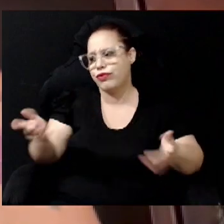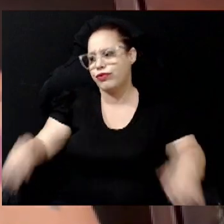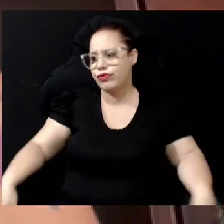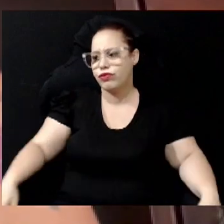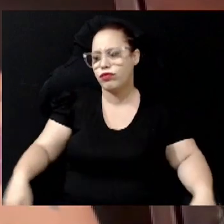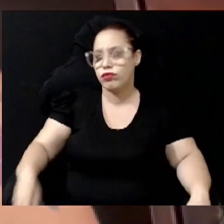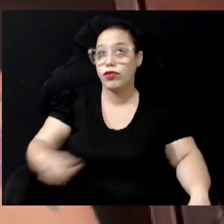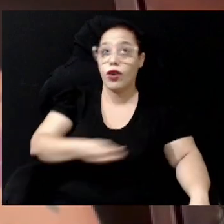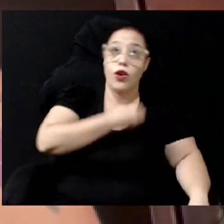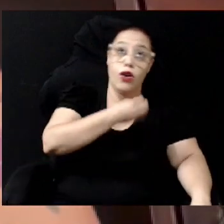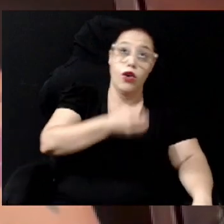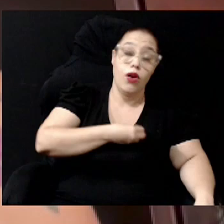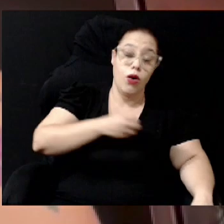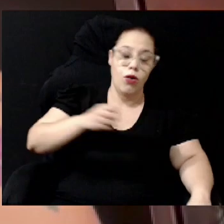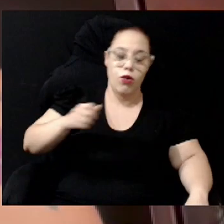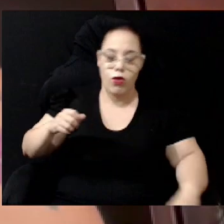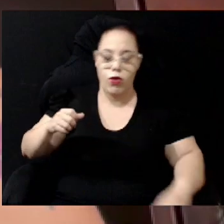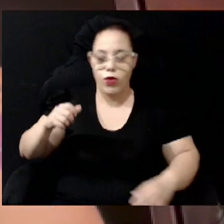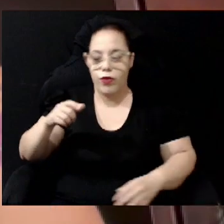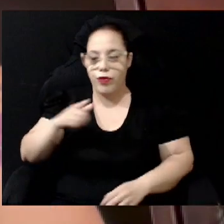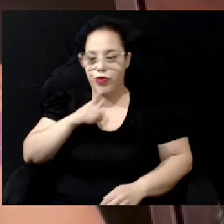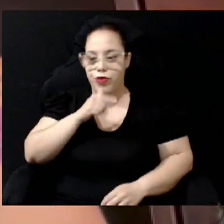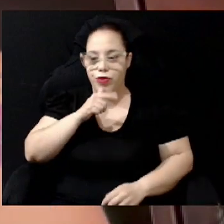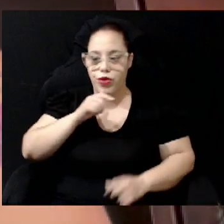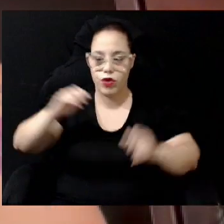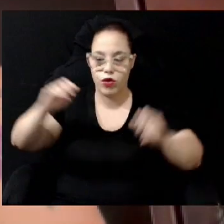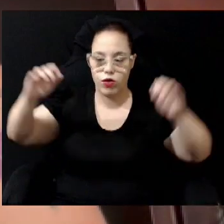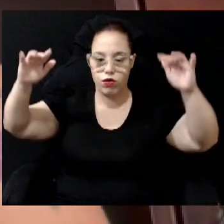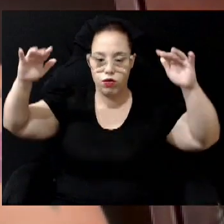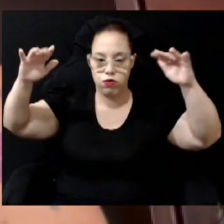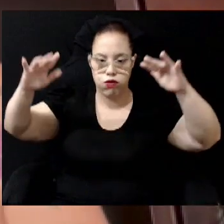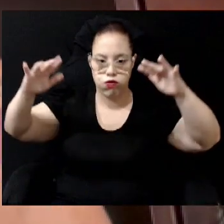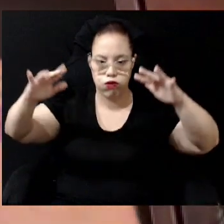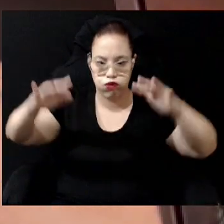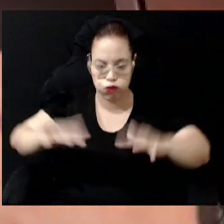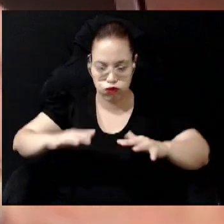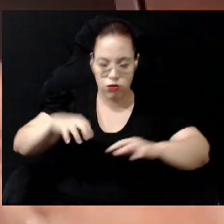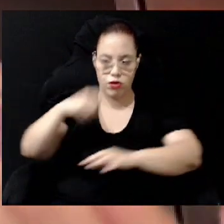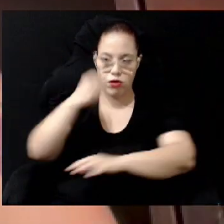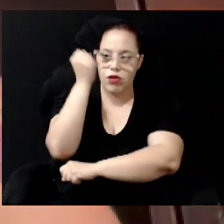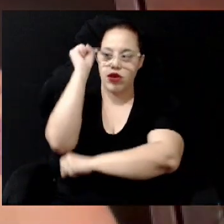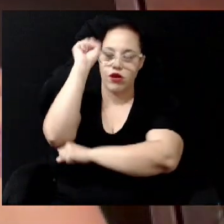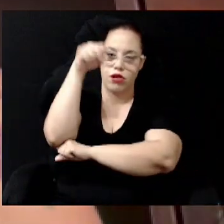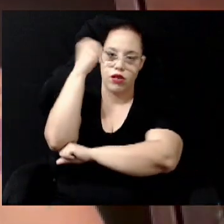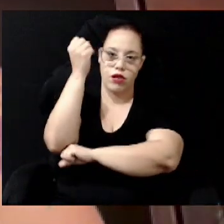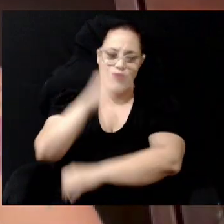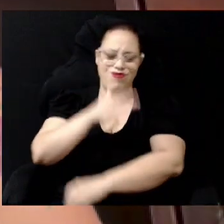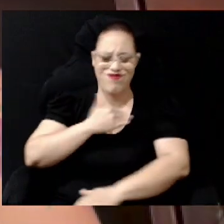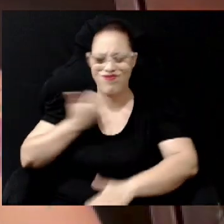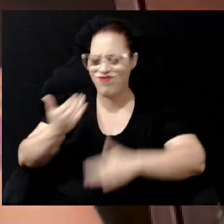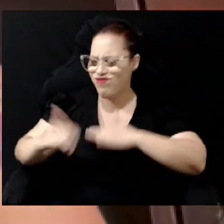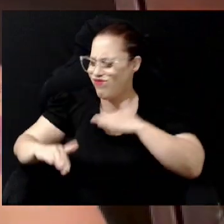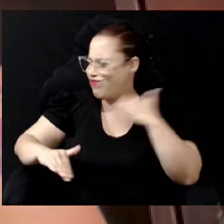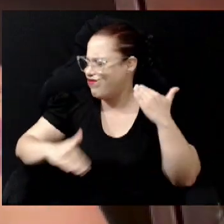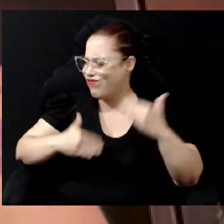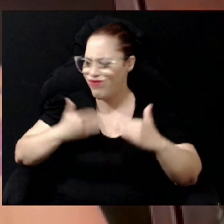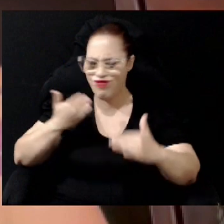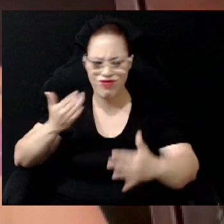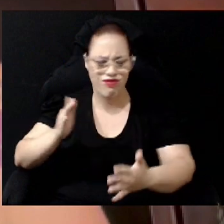enchentes que aconteceram no Rio Grande do Sul, que nós tivemos perdas de vida, perdas de